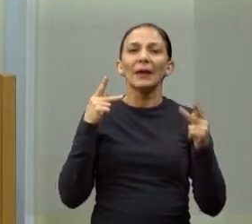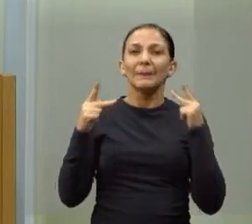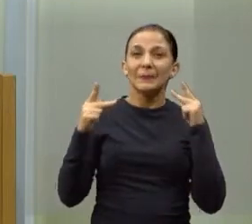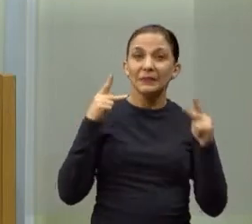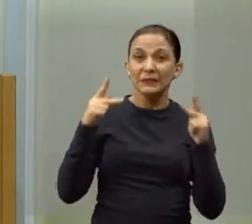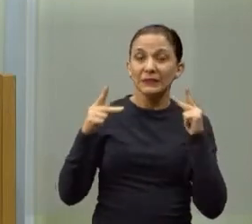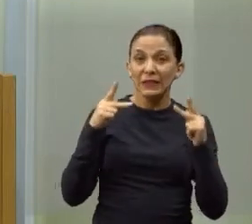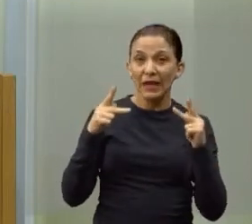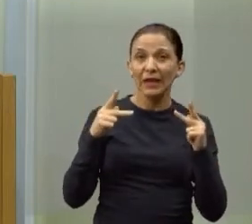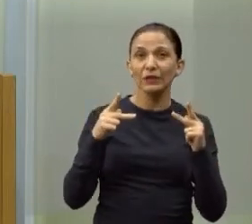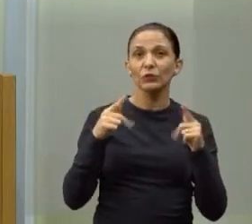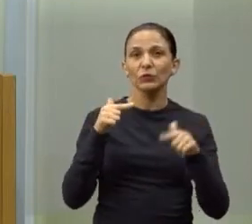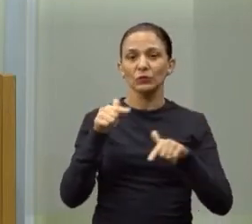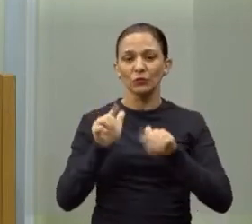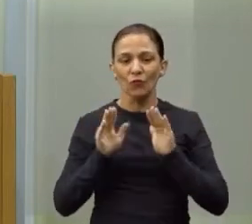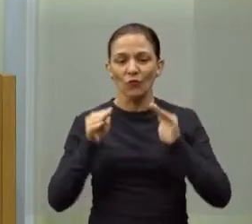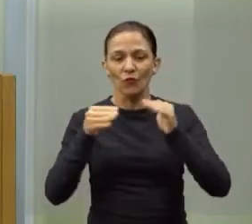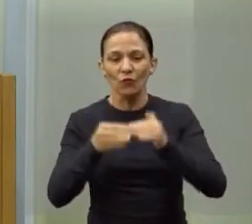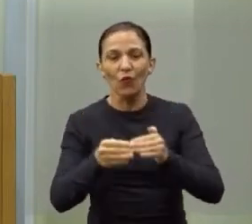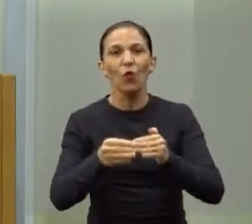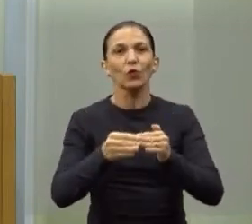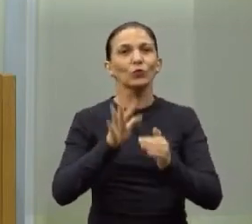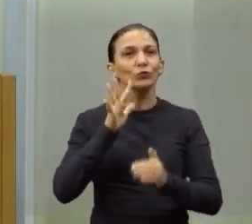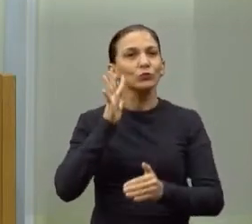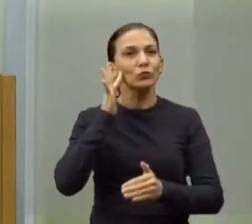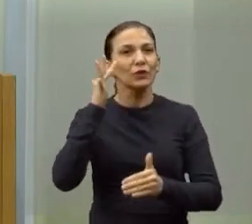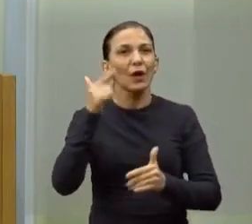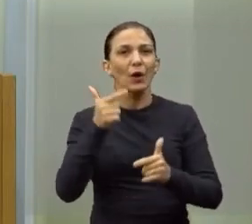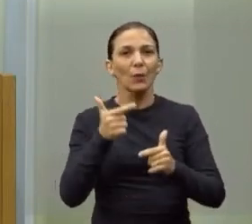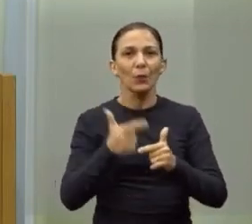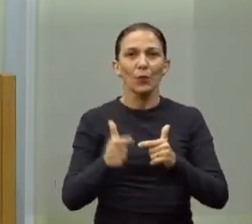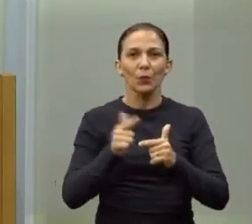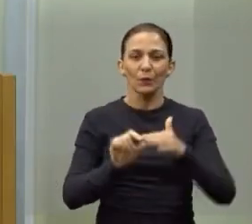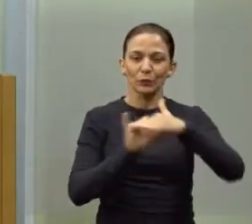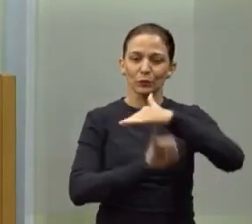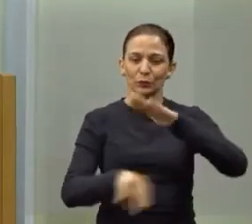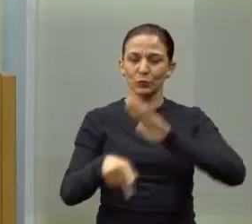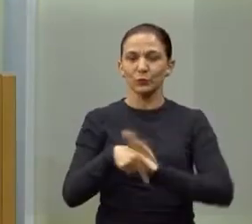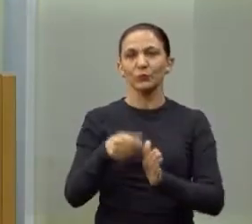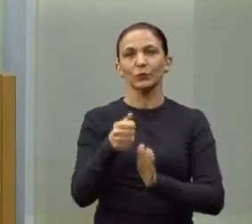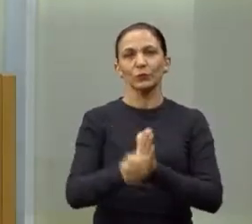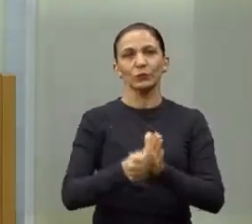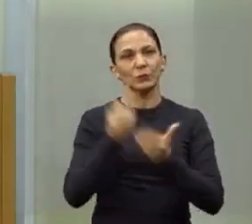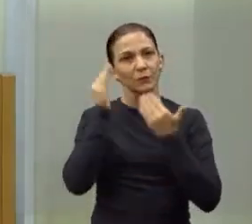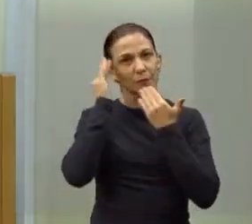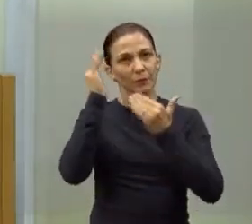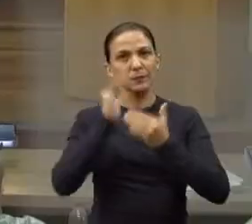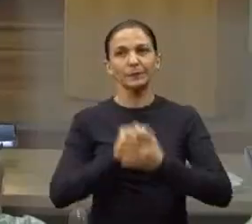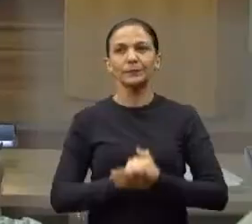solucionar as dificuldades dessa tão importante instituição do nosso município. Muito obrigado, presidente.